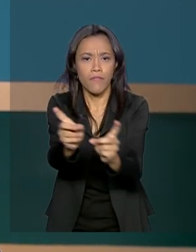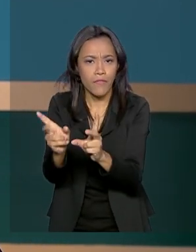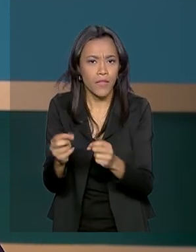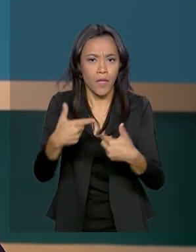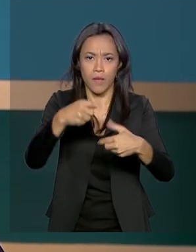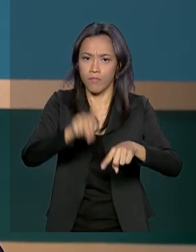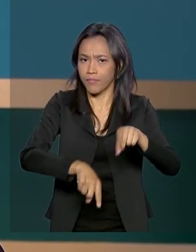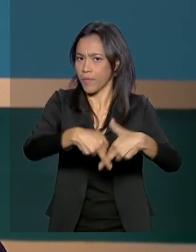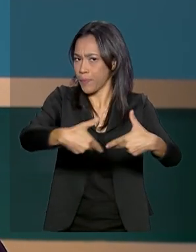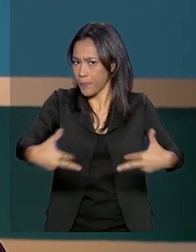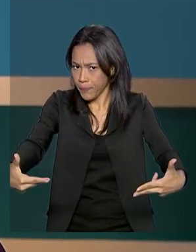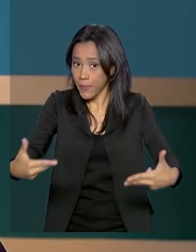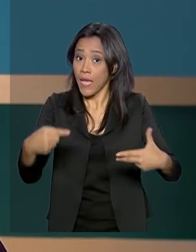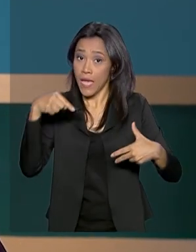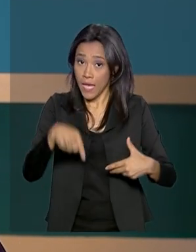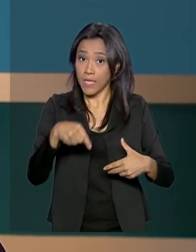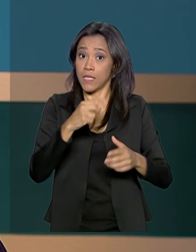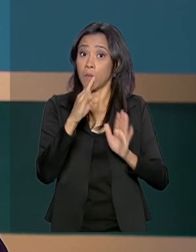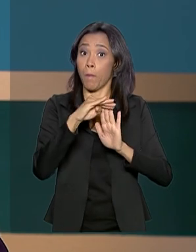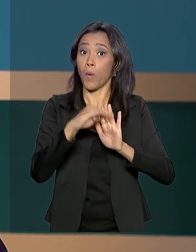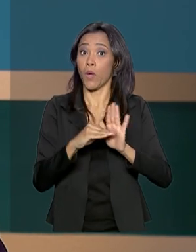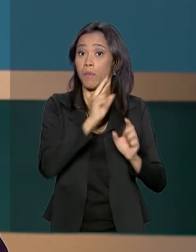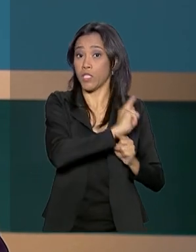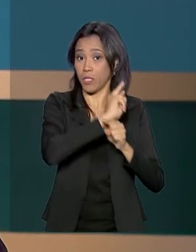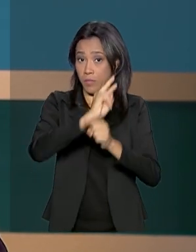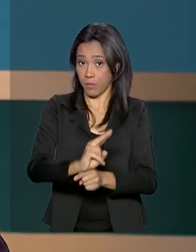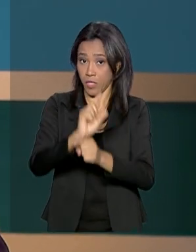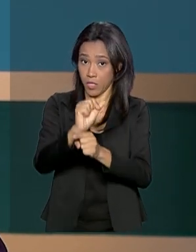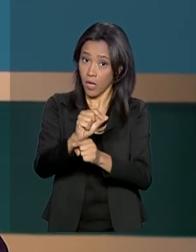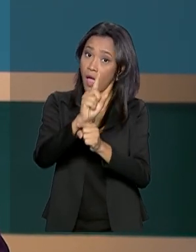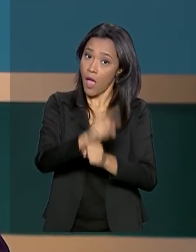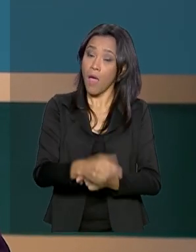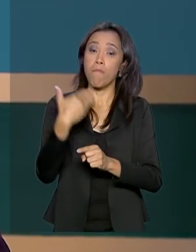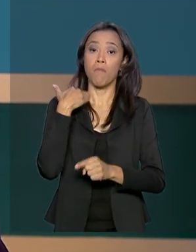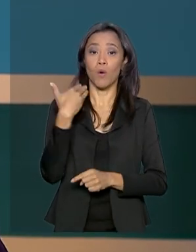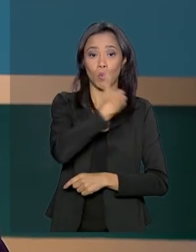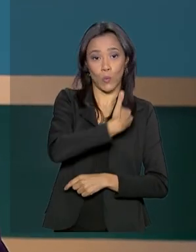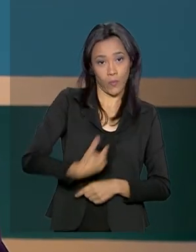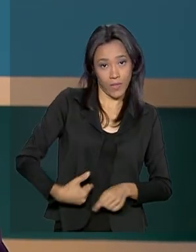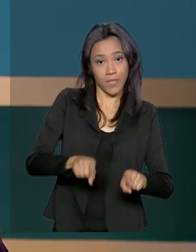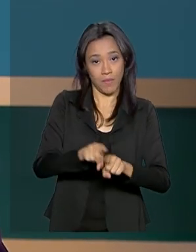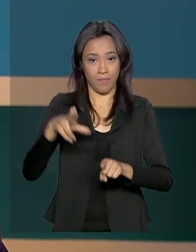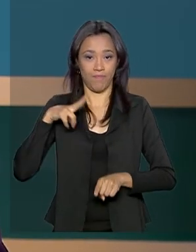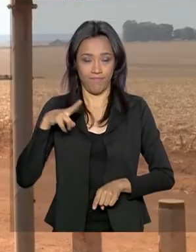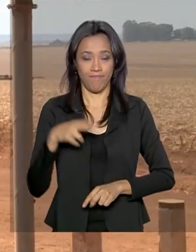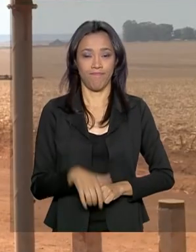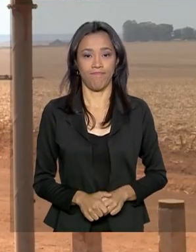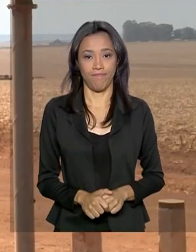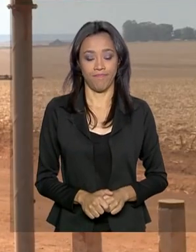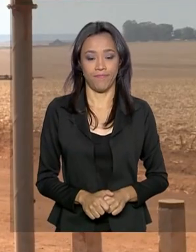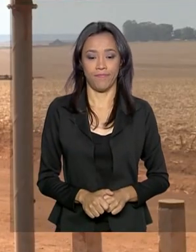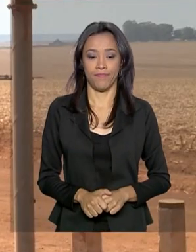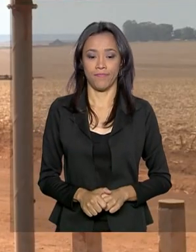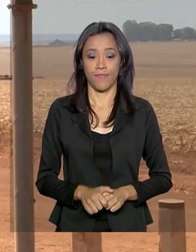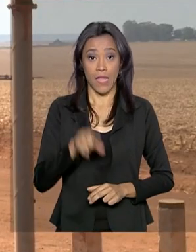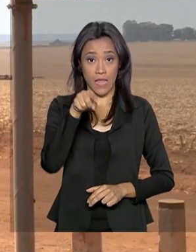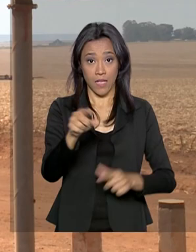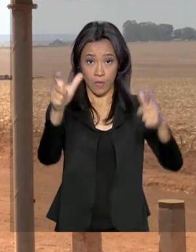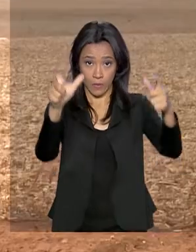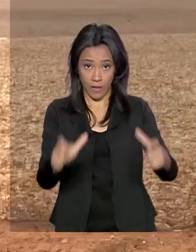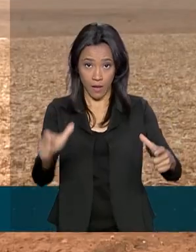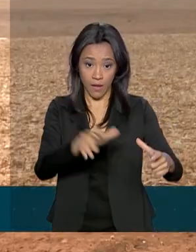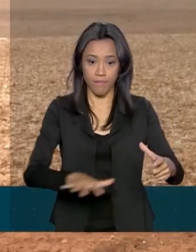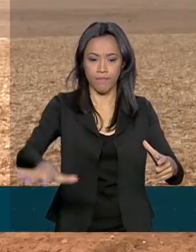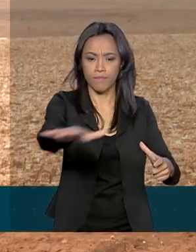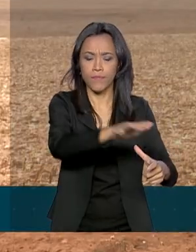agropecuários o programa de créditos conta com recursos de bancos públicos e privados nesta